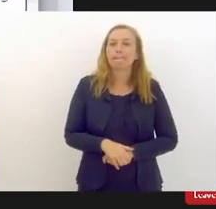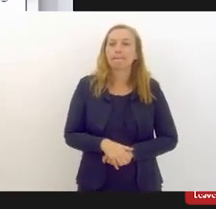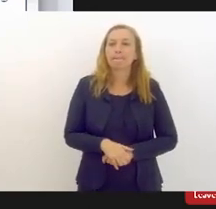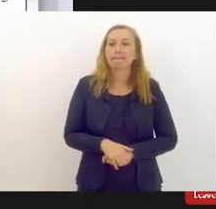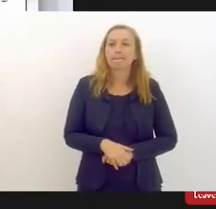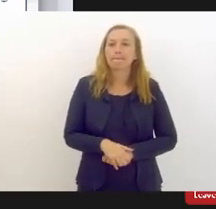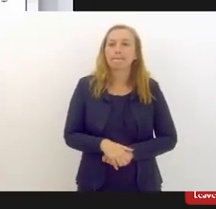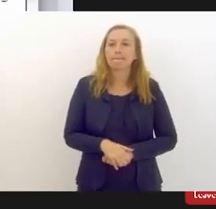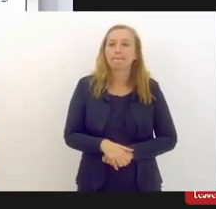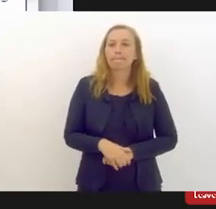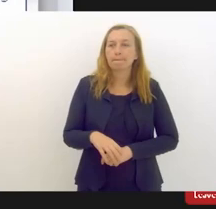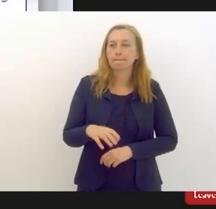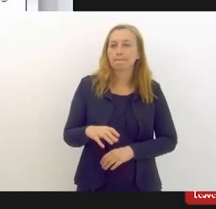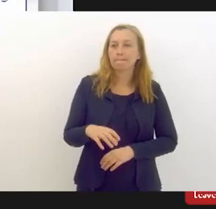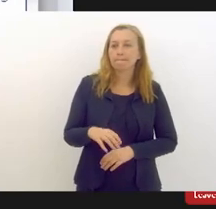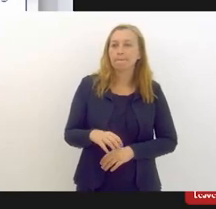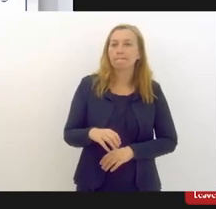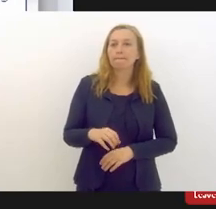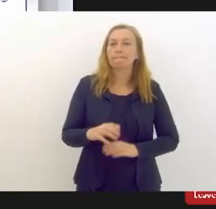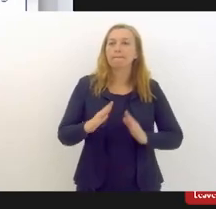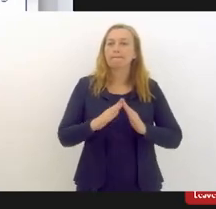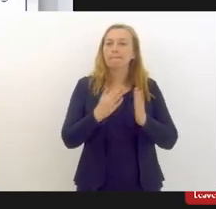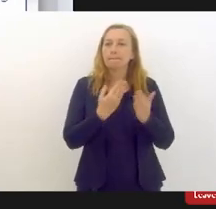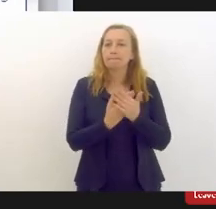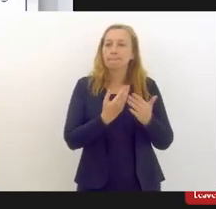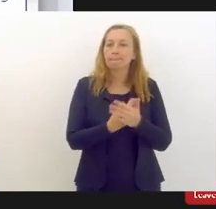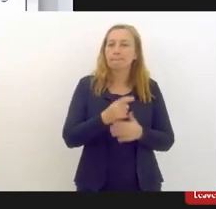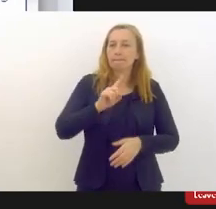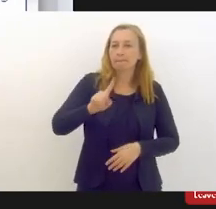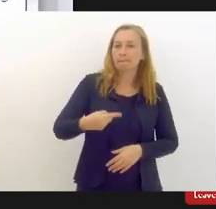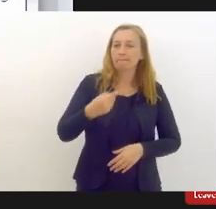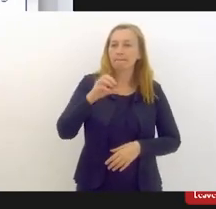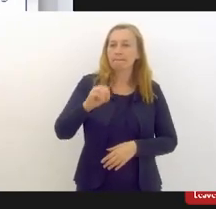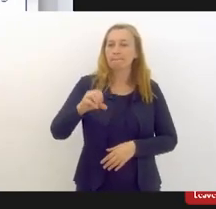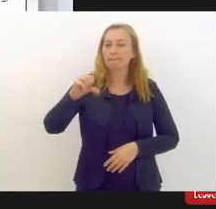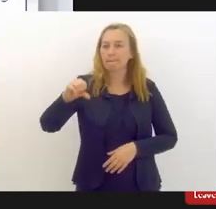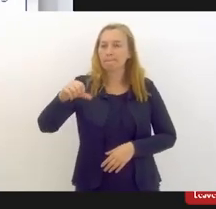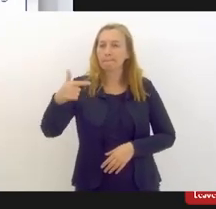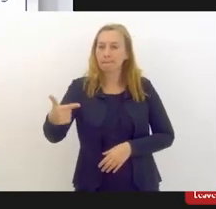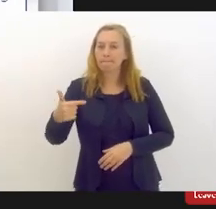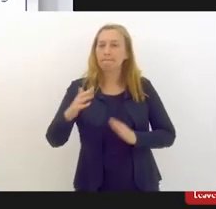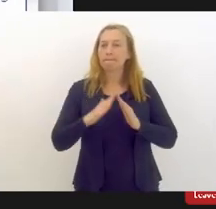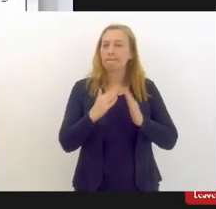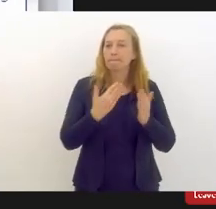E atendendo a 1.092 escolas. O kit Enem, o kit Saeb,